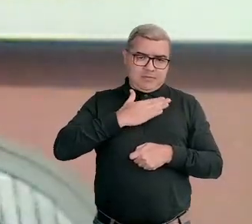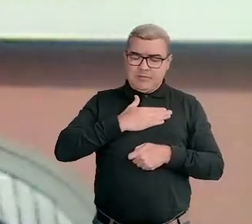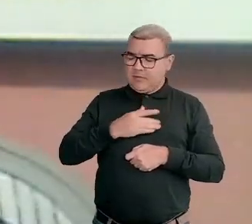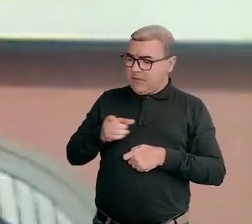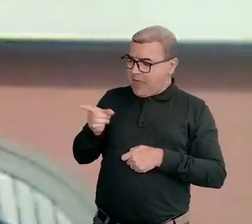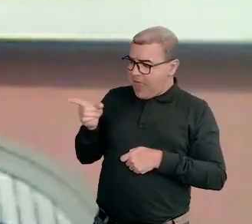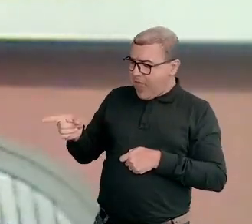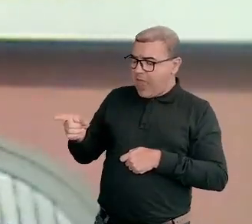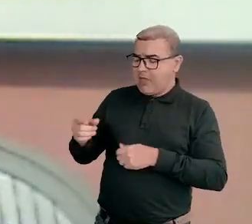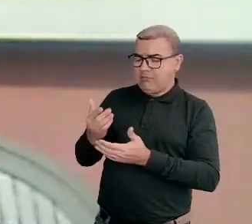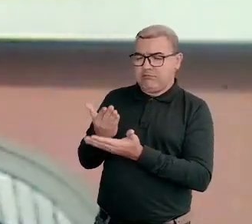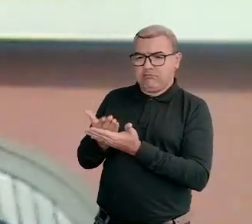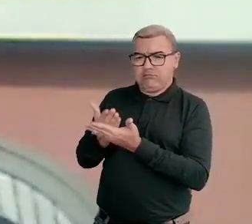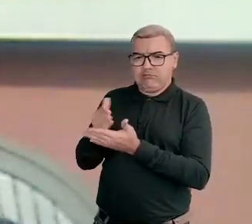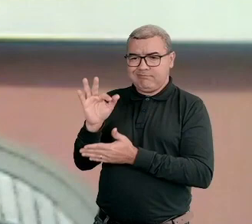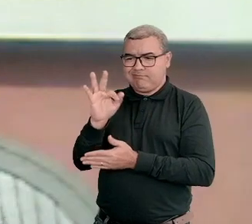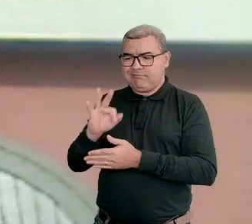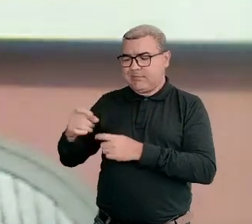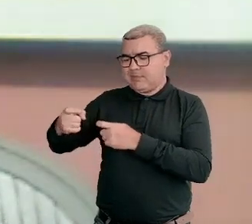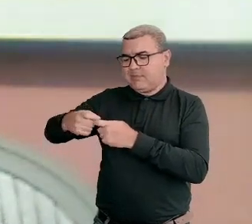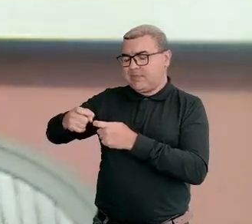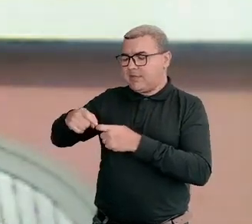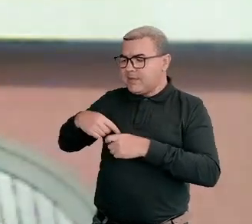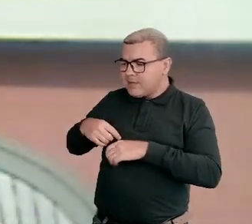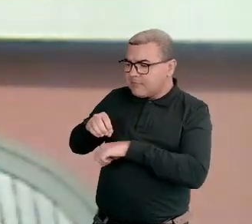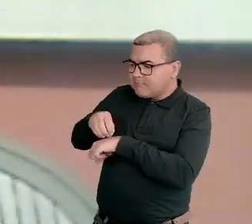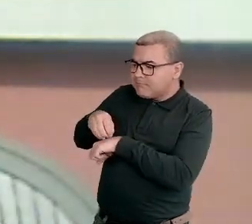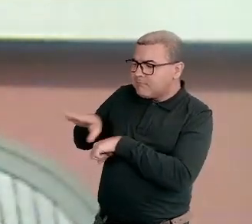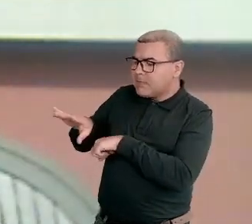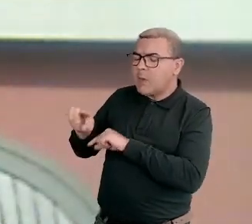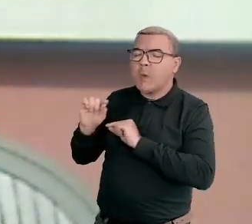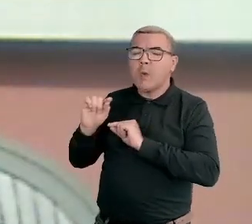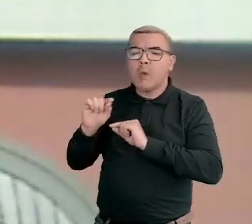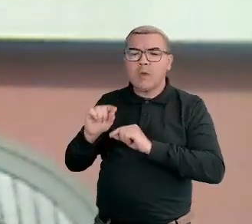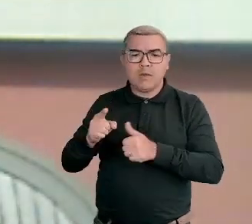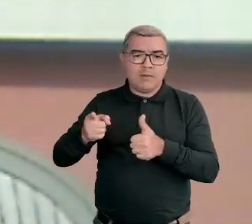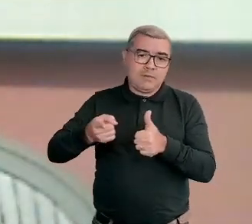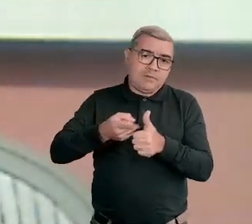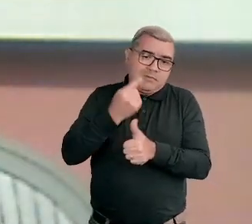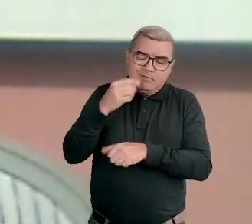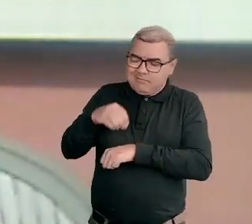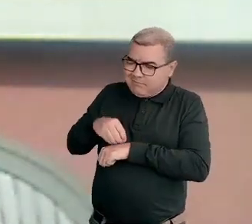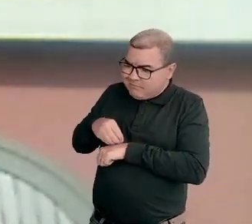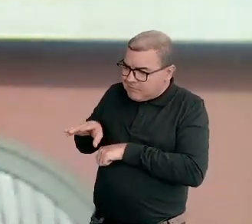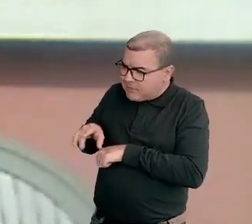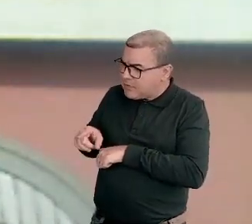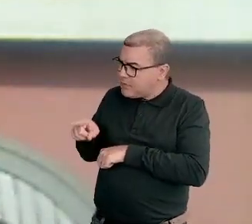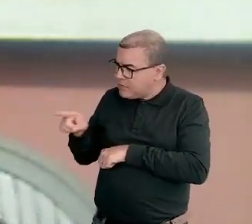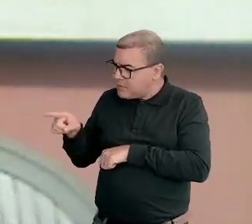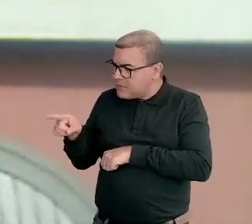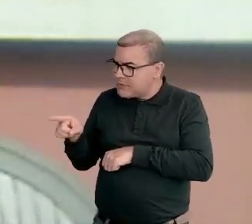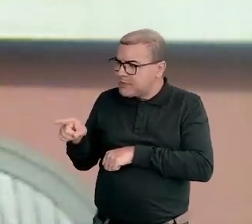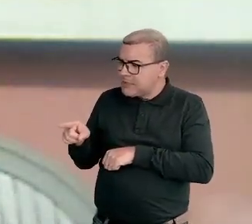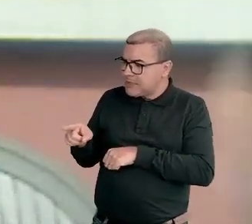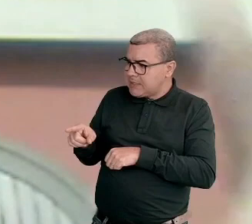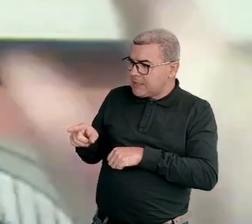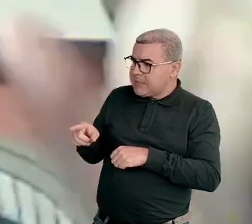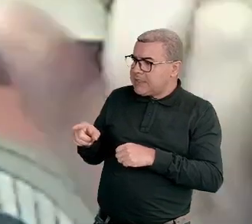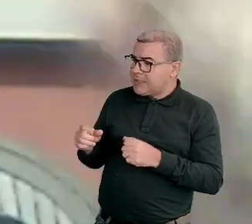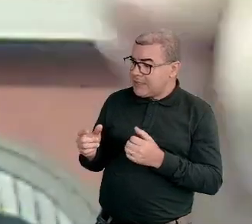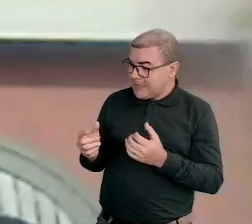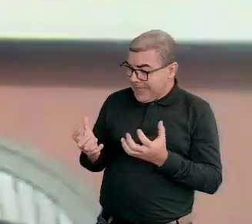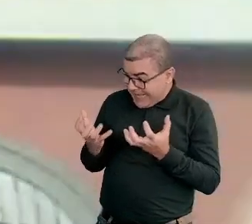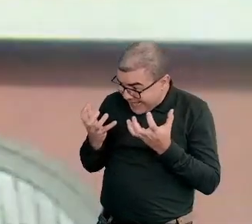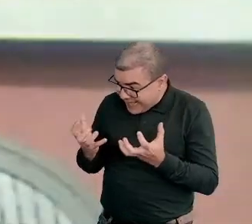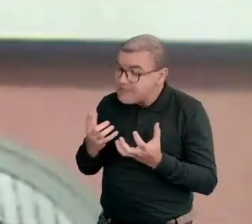estivesse se formando médico nesse momento, o que eu diria para ele, né? Em primeiro lugar, saber se ele realmente tem